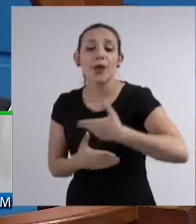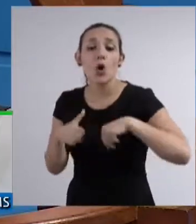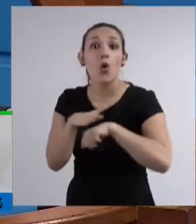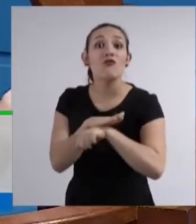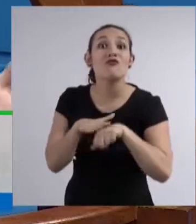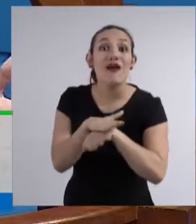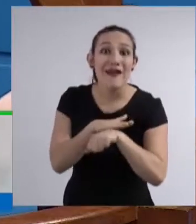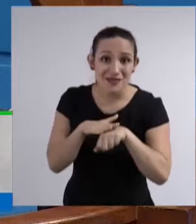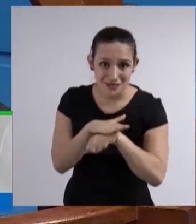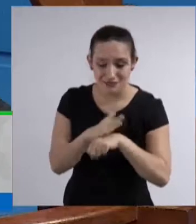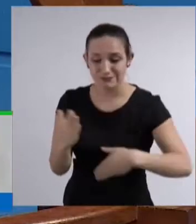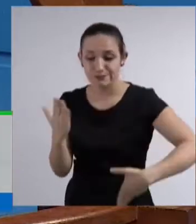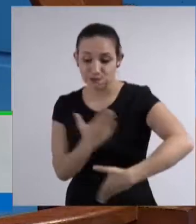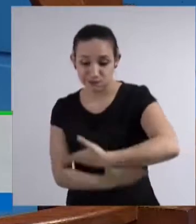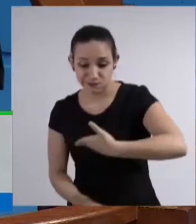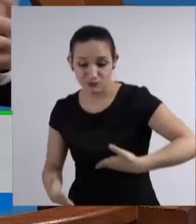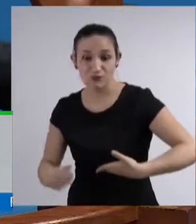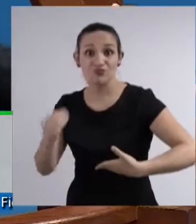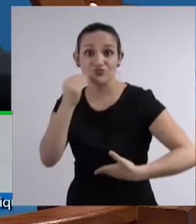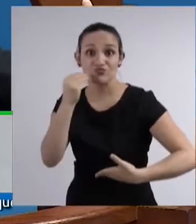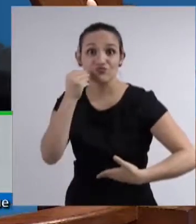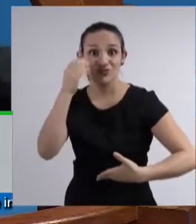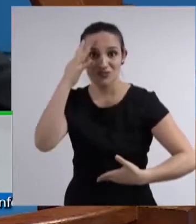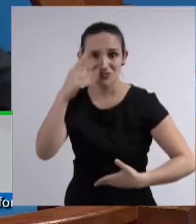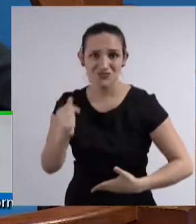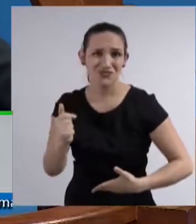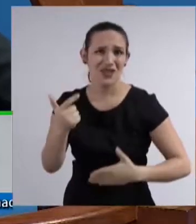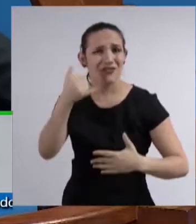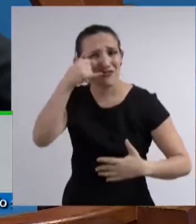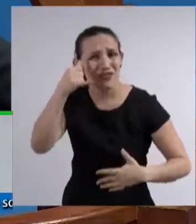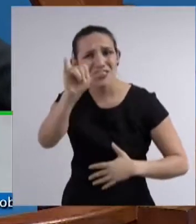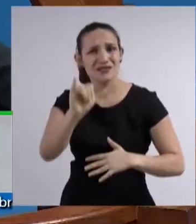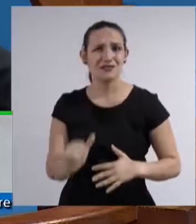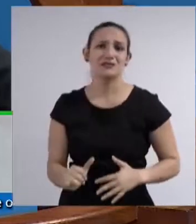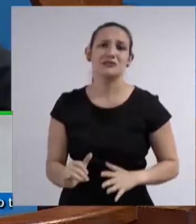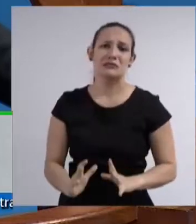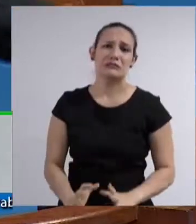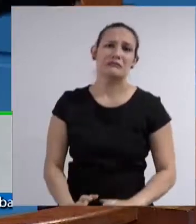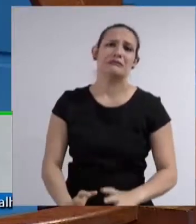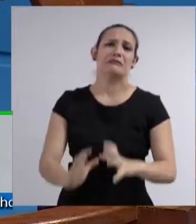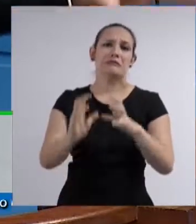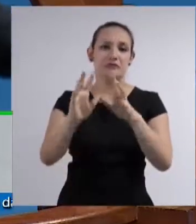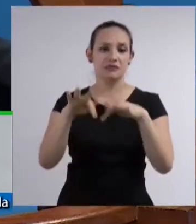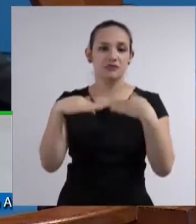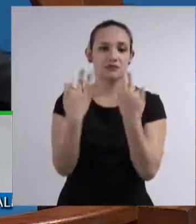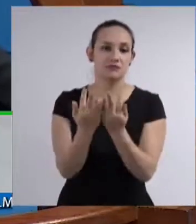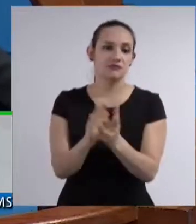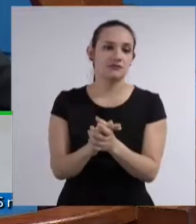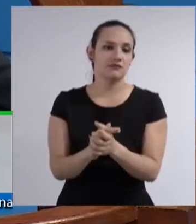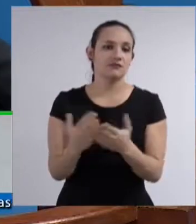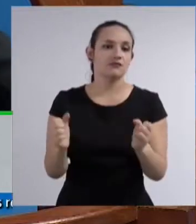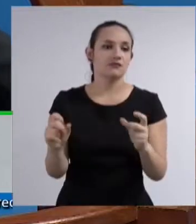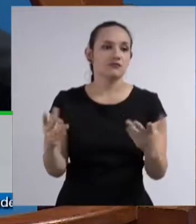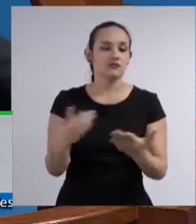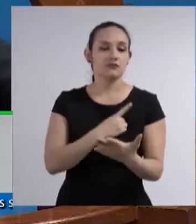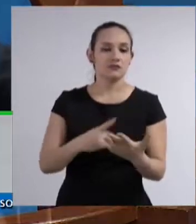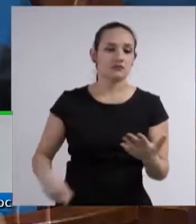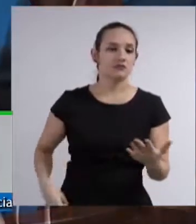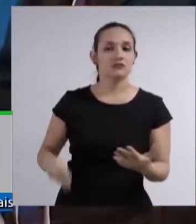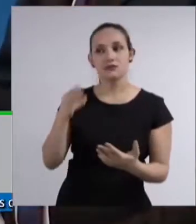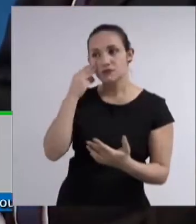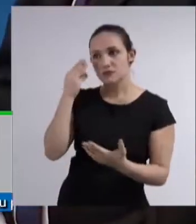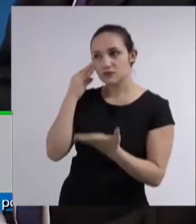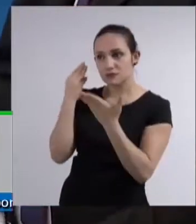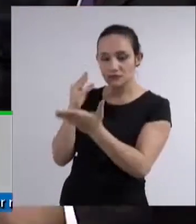que, de fato, as coisas se resolvam sem maiores consequências para as famílias. Deputada Mara.